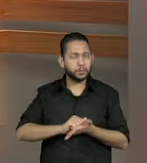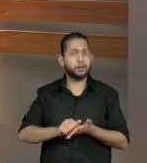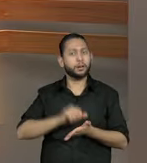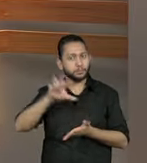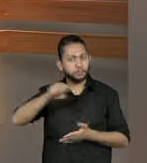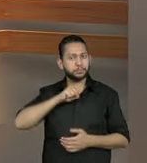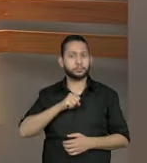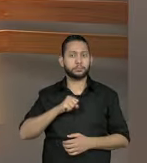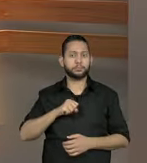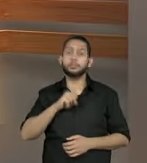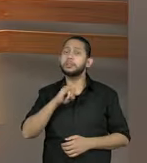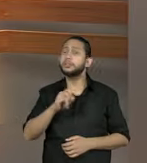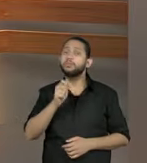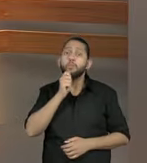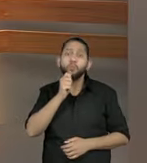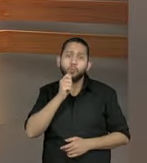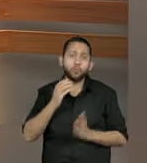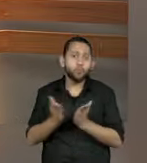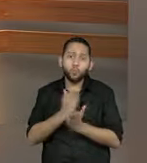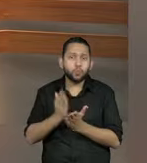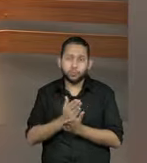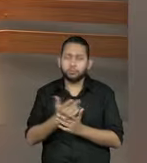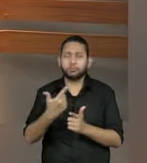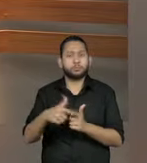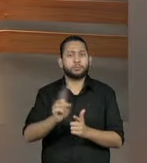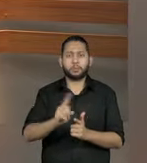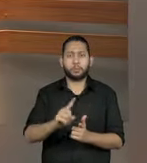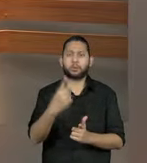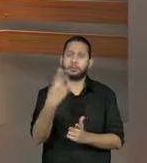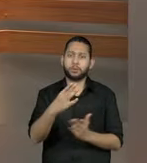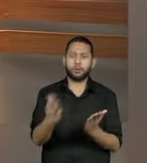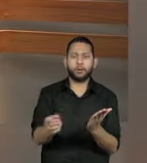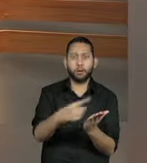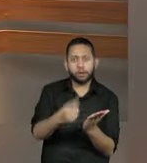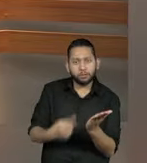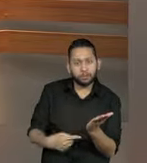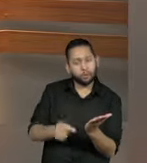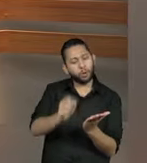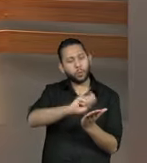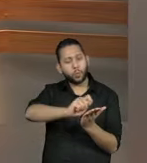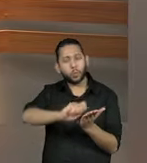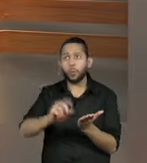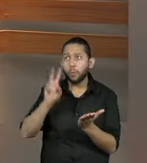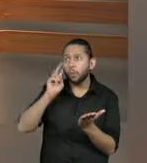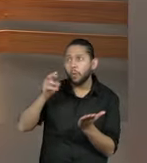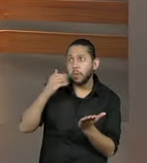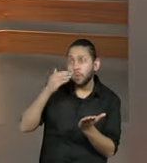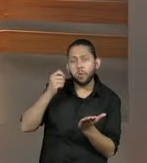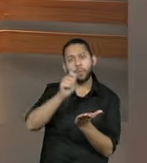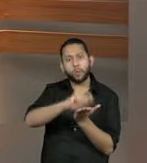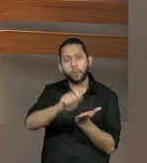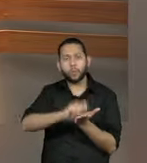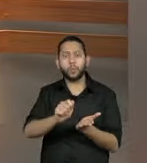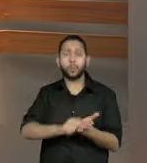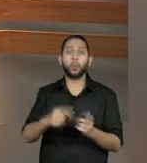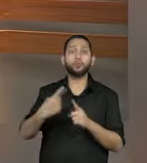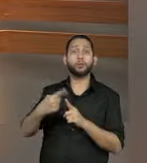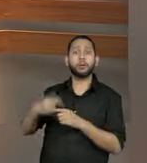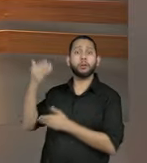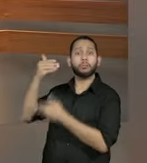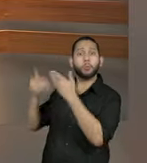anotações. E caso você não tenha o material do Aprender Sempre, fique tranquilo. Com o caderno, lápis e borracha, você também consegue acompanhar as